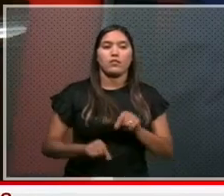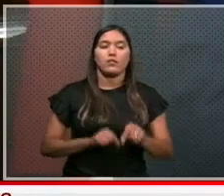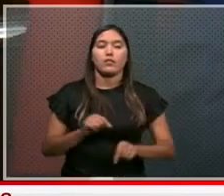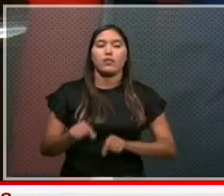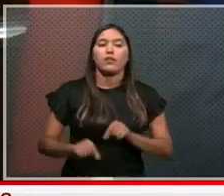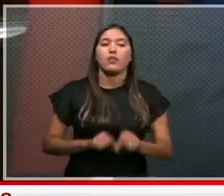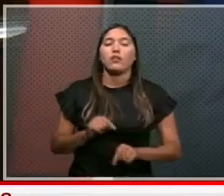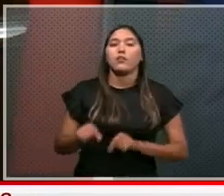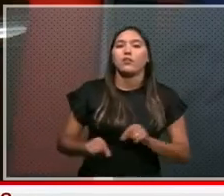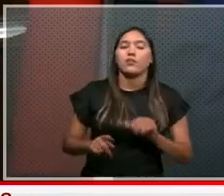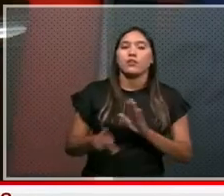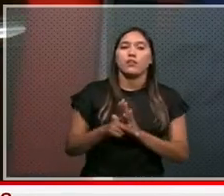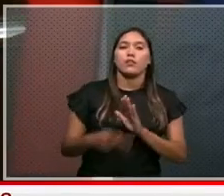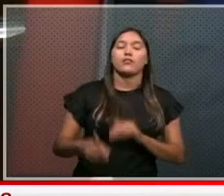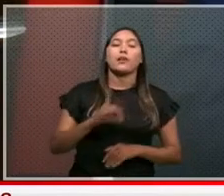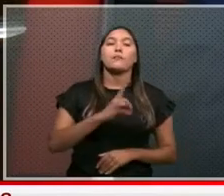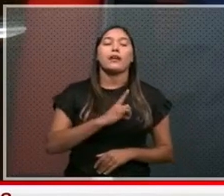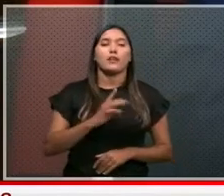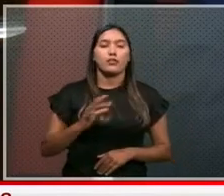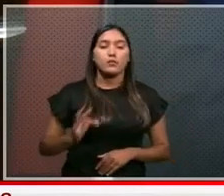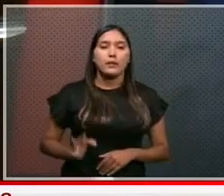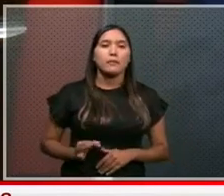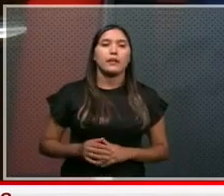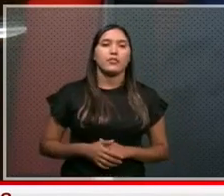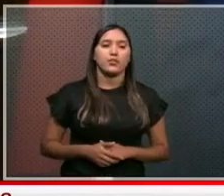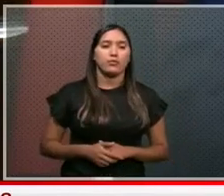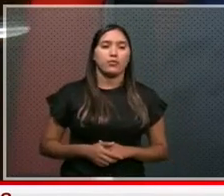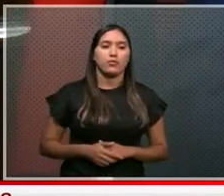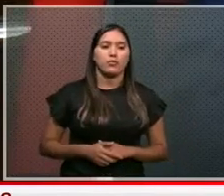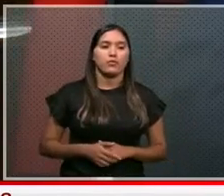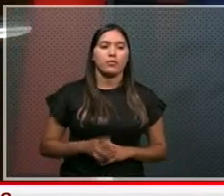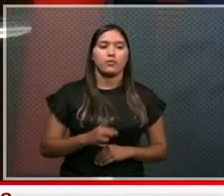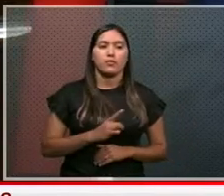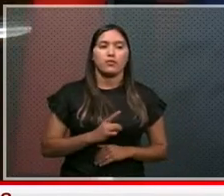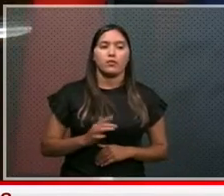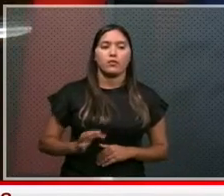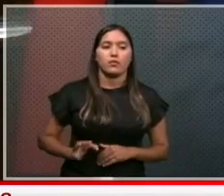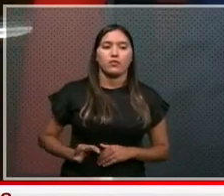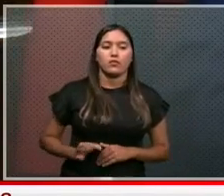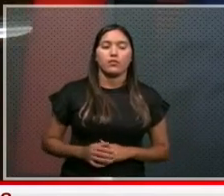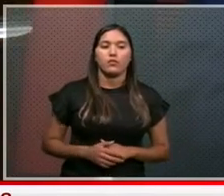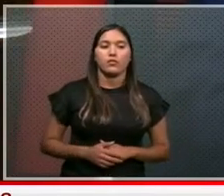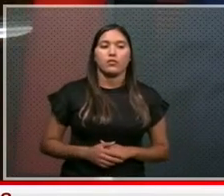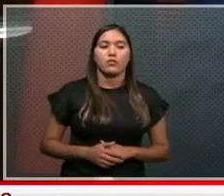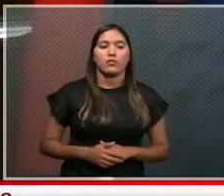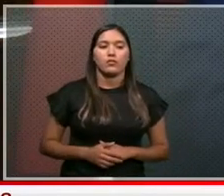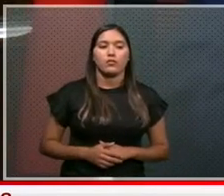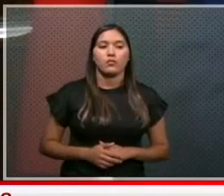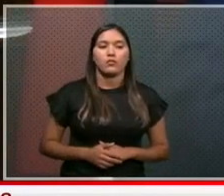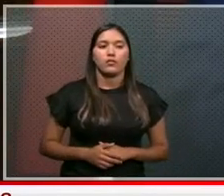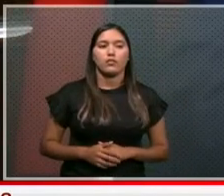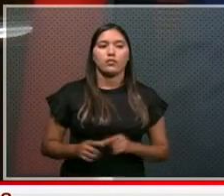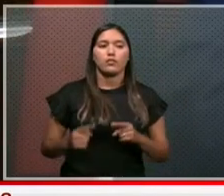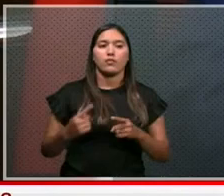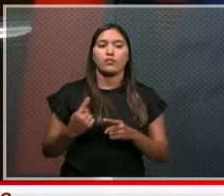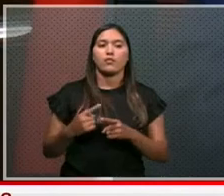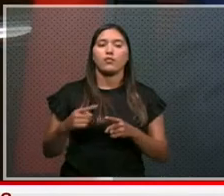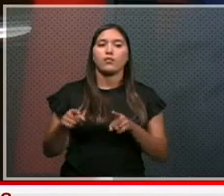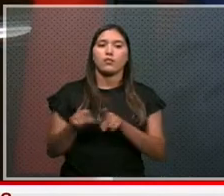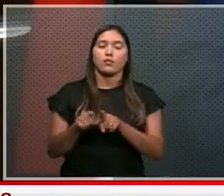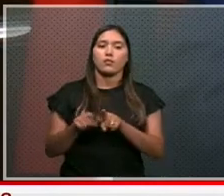deputado federal agora é o nosso secretário de junto da Serra